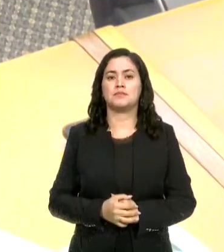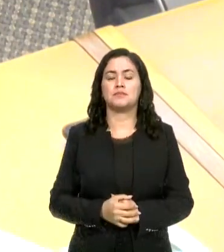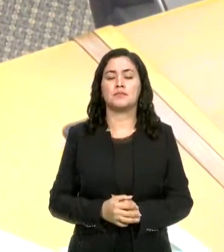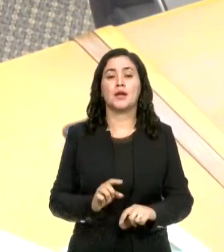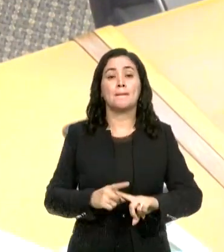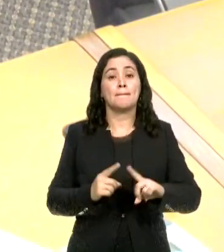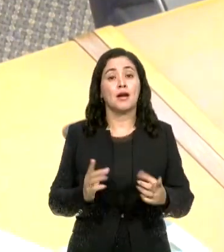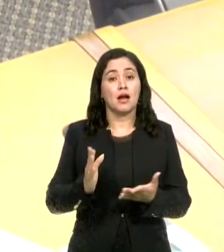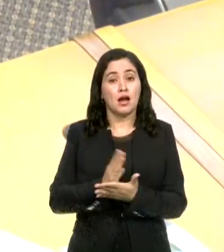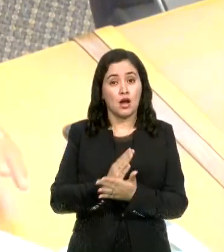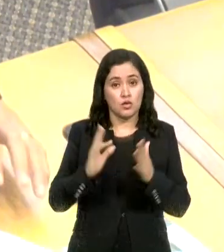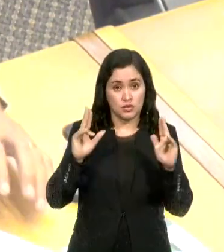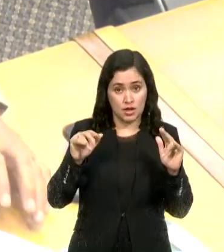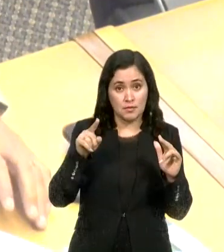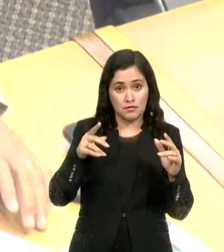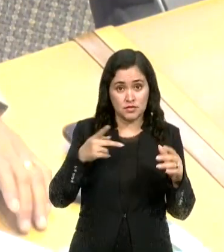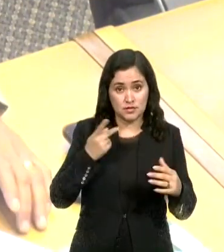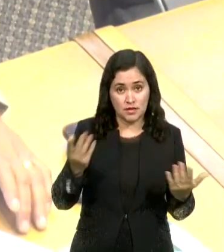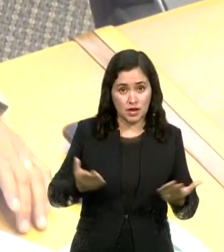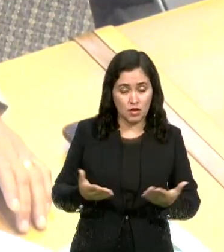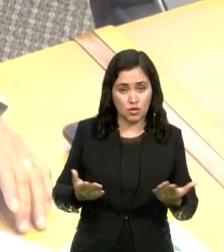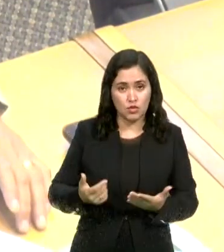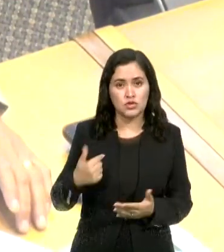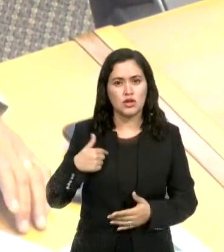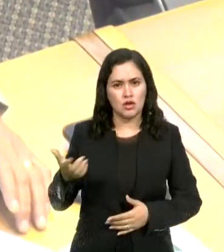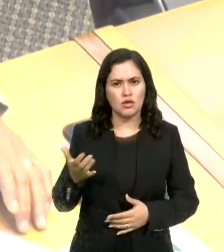aqui, eu faço questão de destacar.